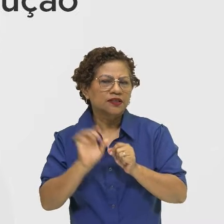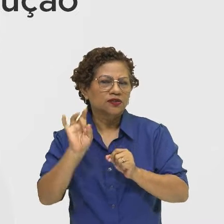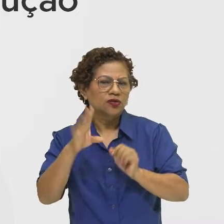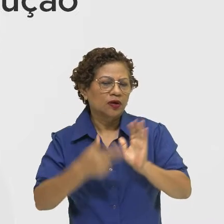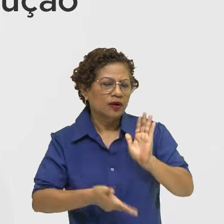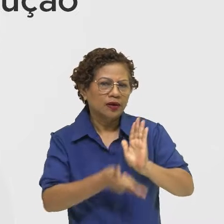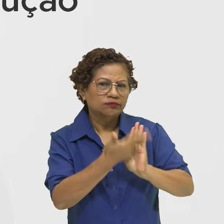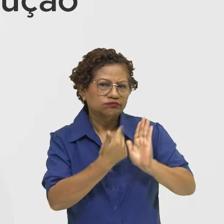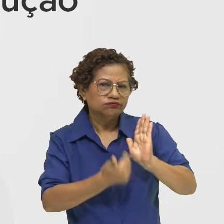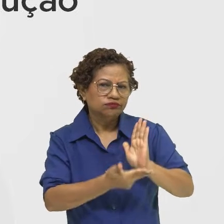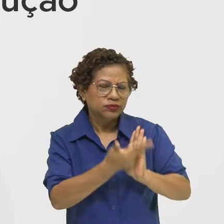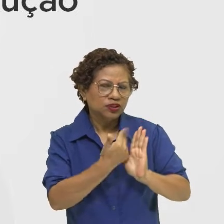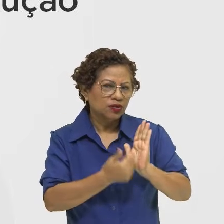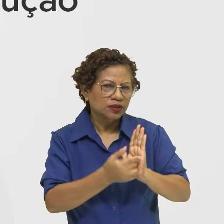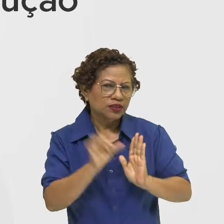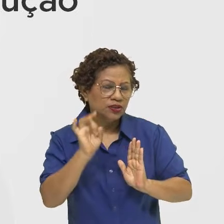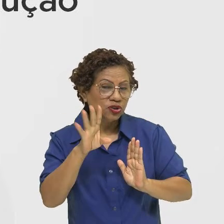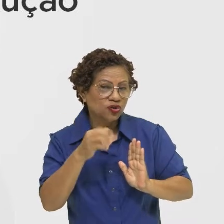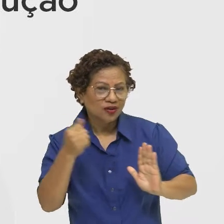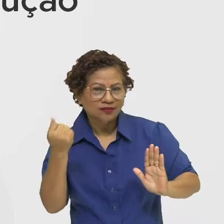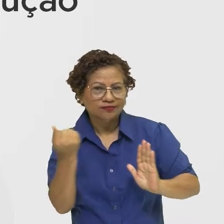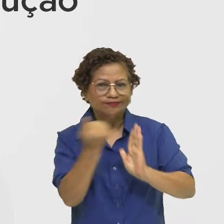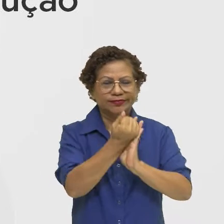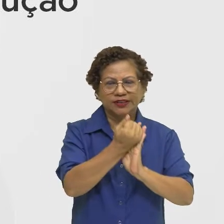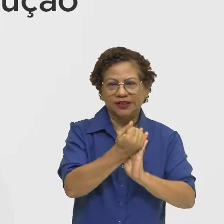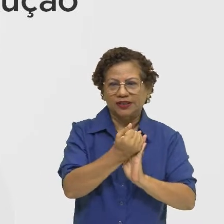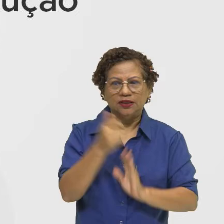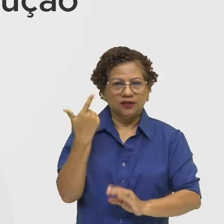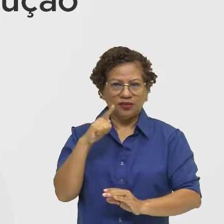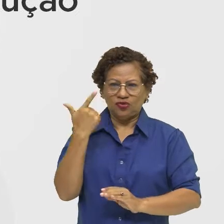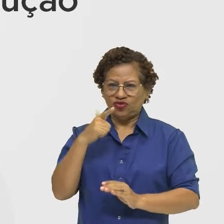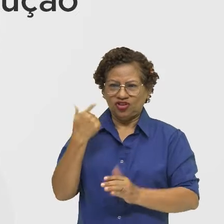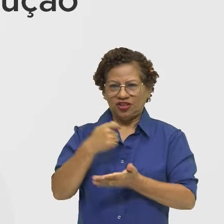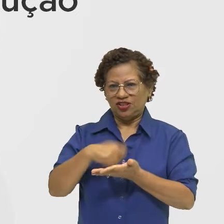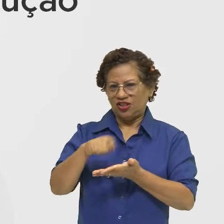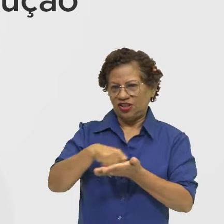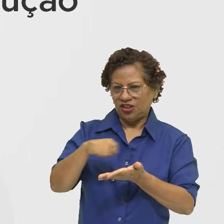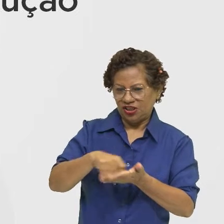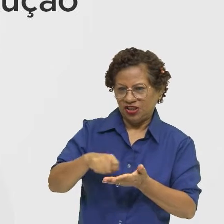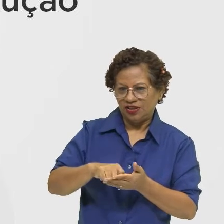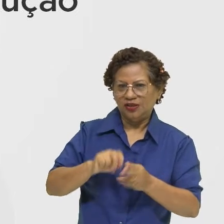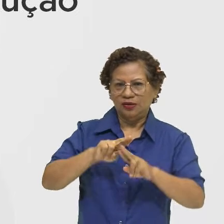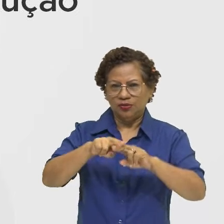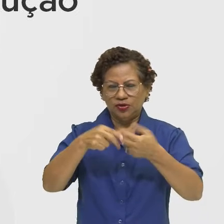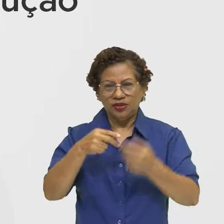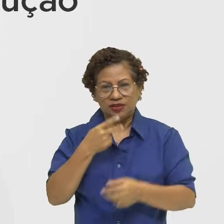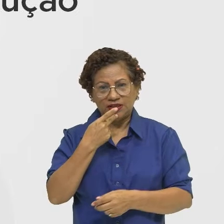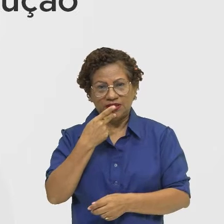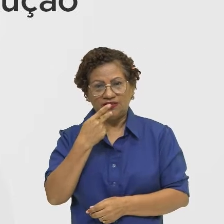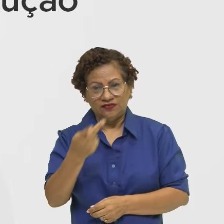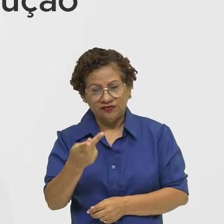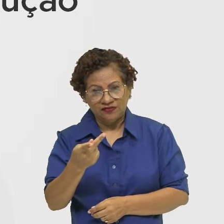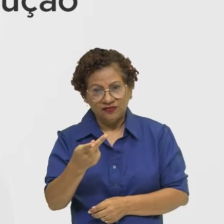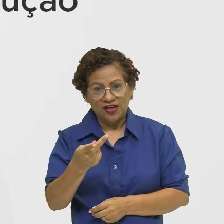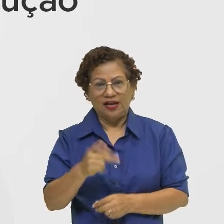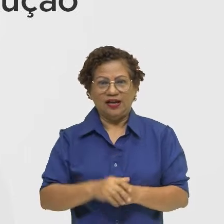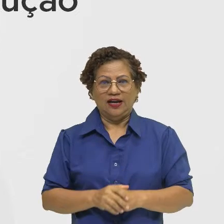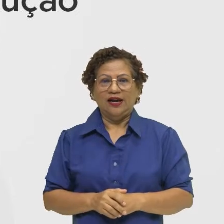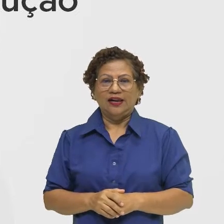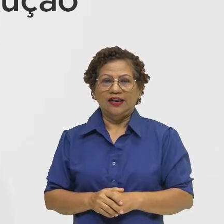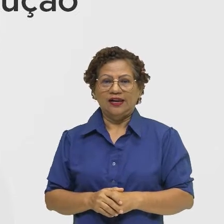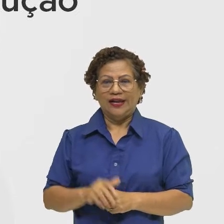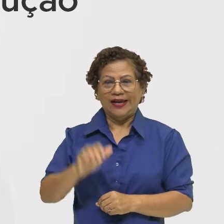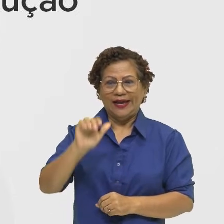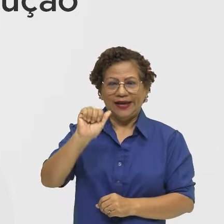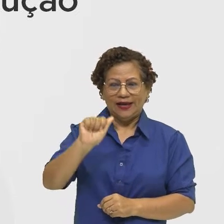outras simbologias, mas não a escrita que nós conhecemos. Por isso é chamada de Era Ágrafa, tá? Então,